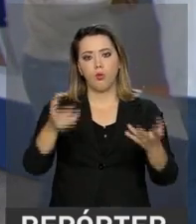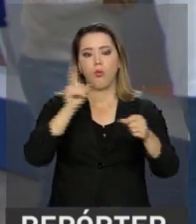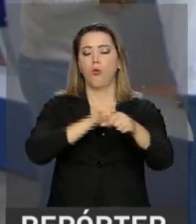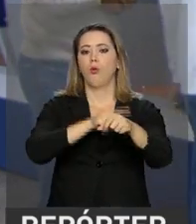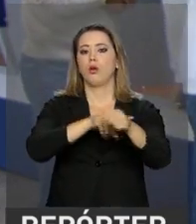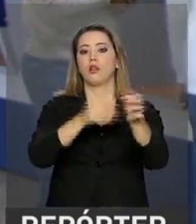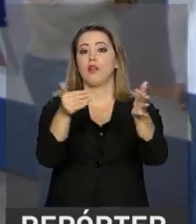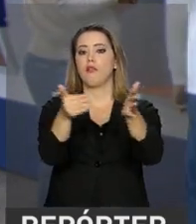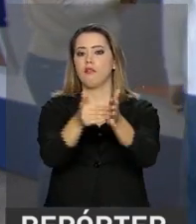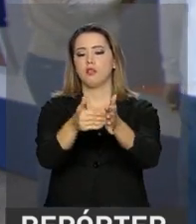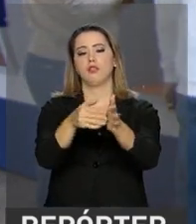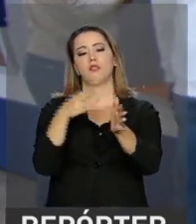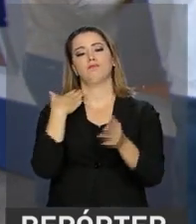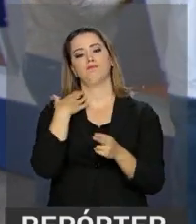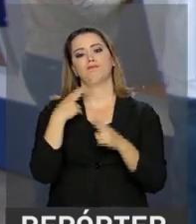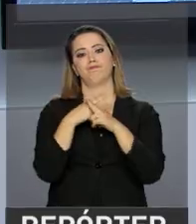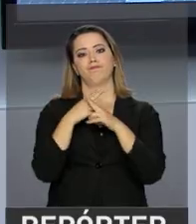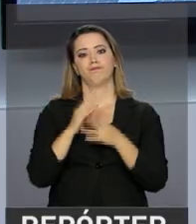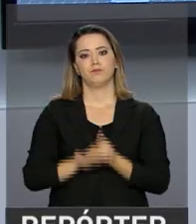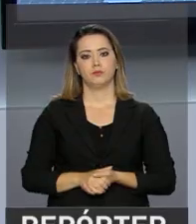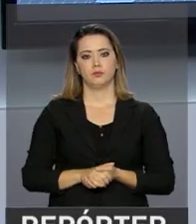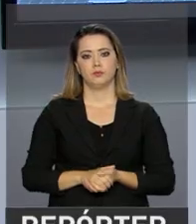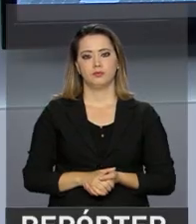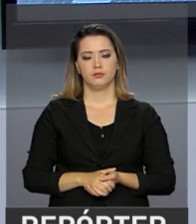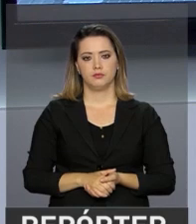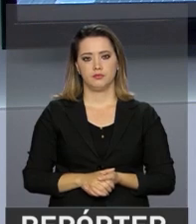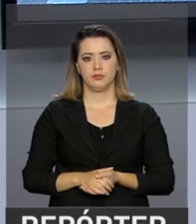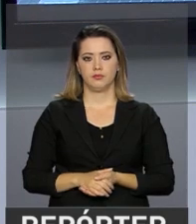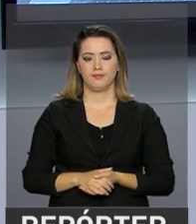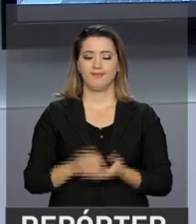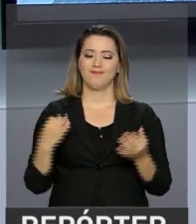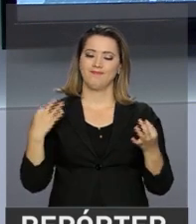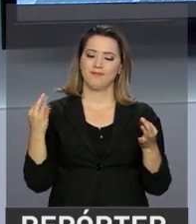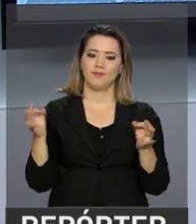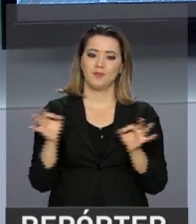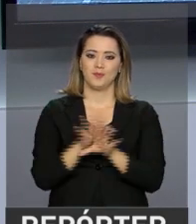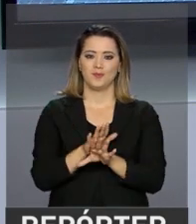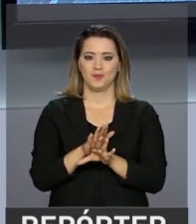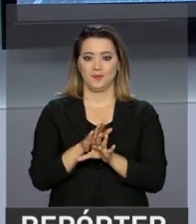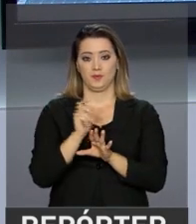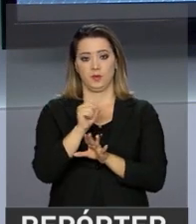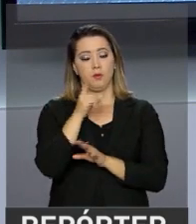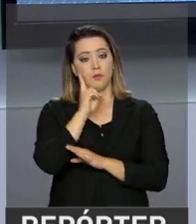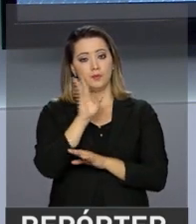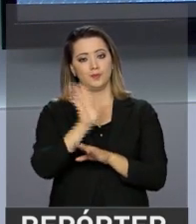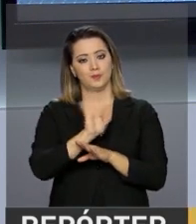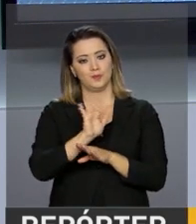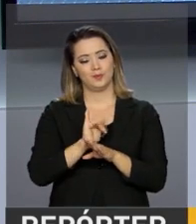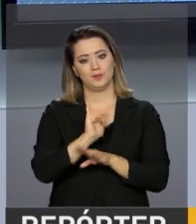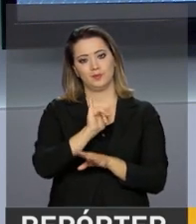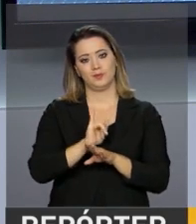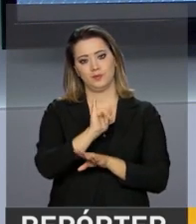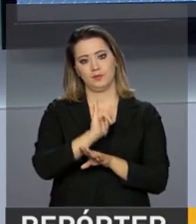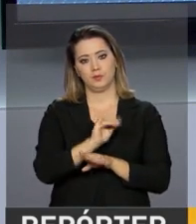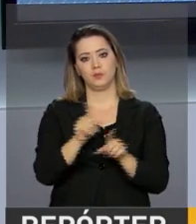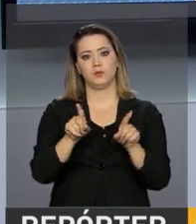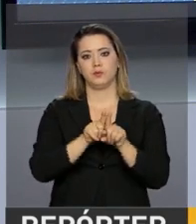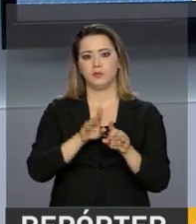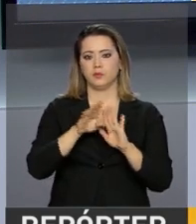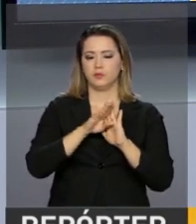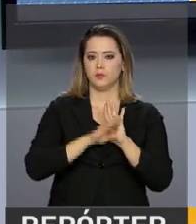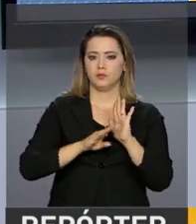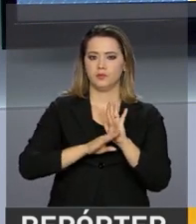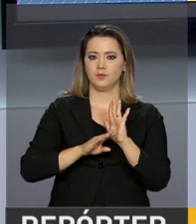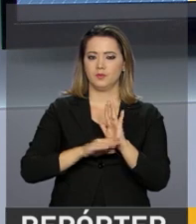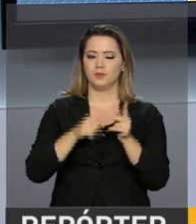também para seguir esses horários o repórter NBR fica por aqui você pode rever as reportagens no YouTube